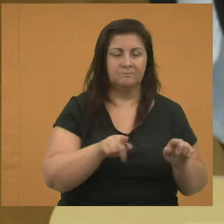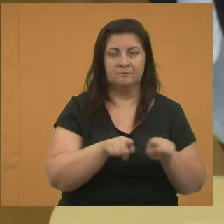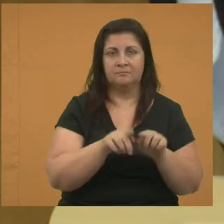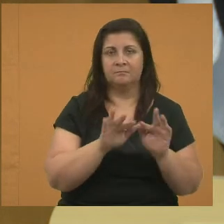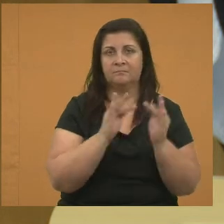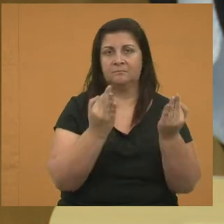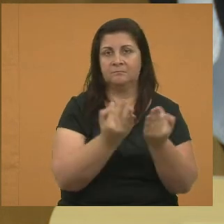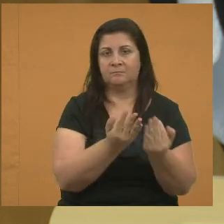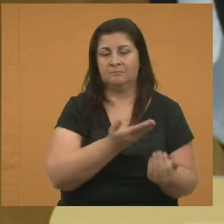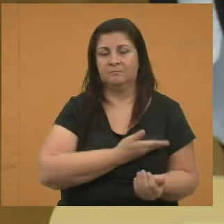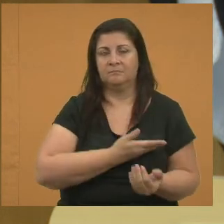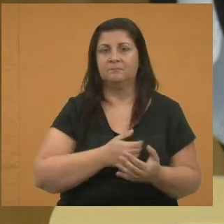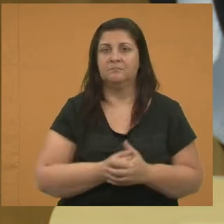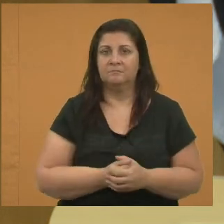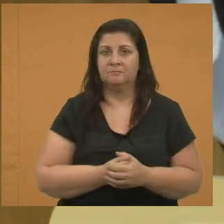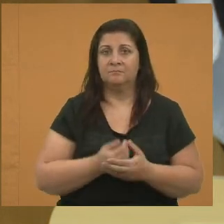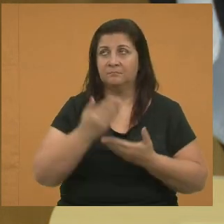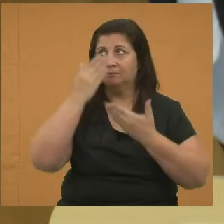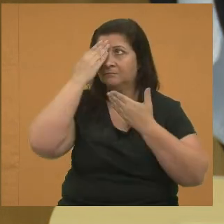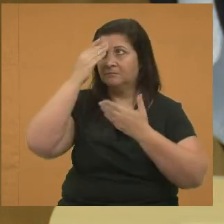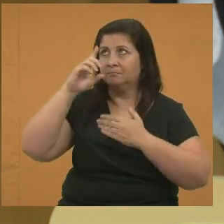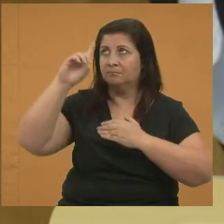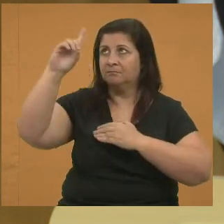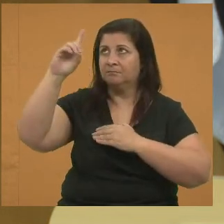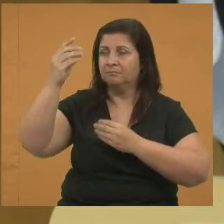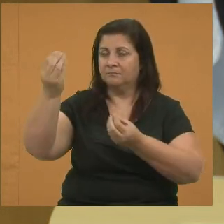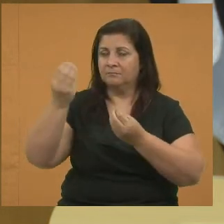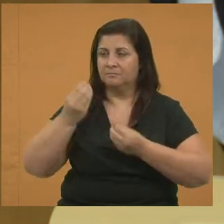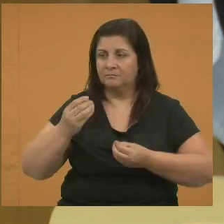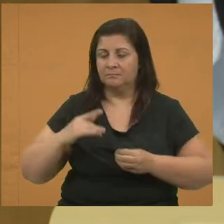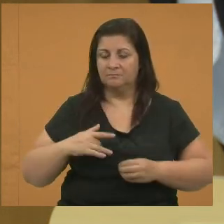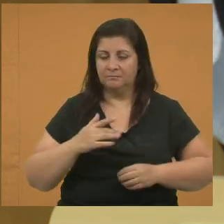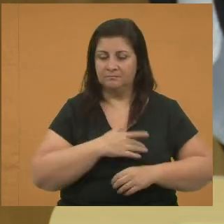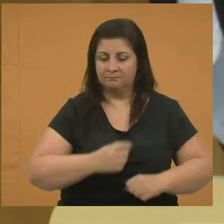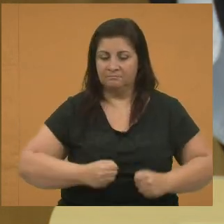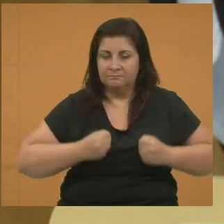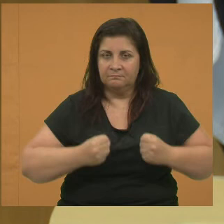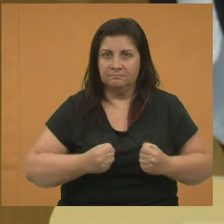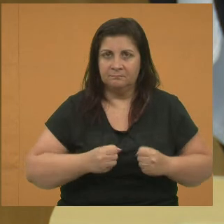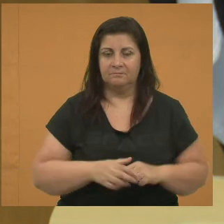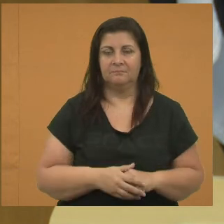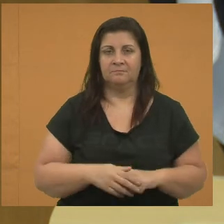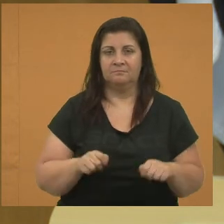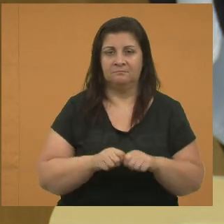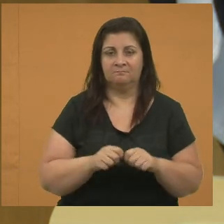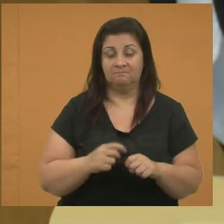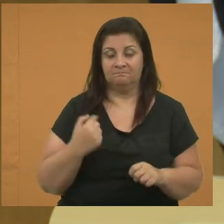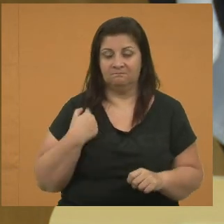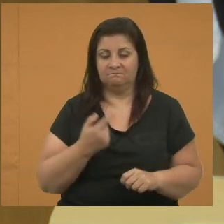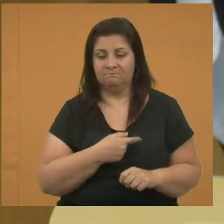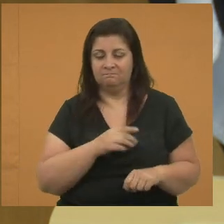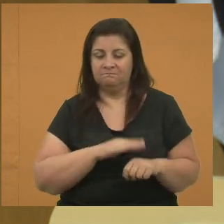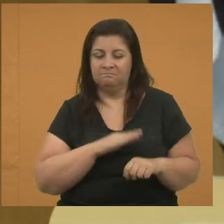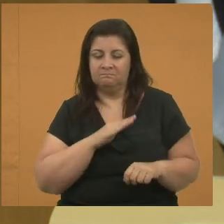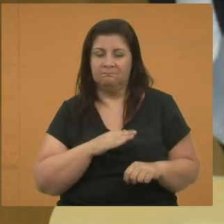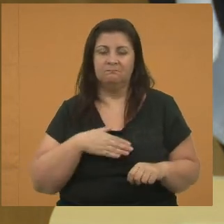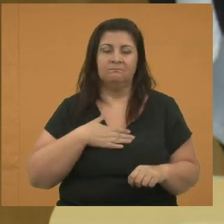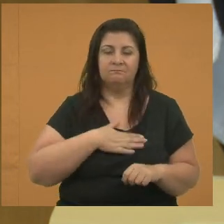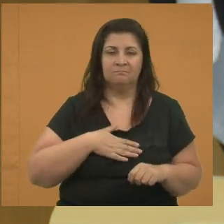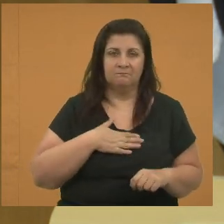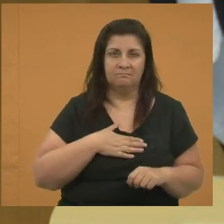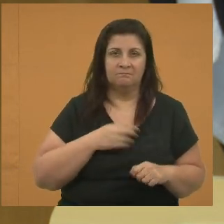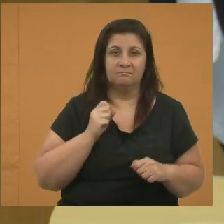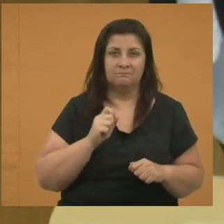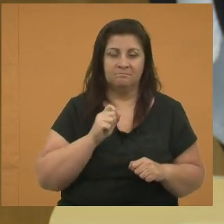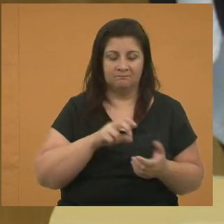clientes. Agradeço a Deus por nos dar saúde e muita disposição, por fazermos uma das coisas que mais gostamos,